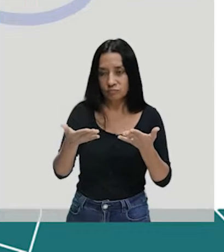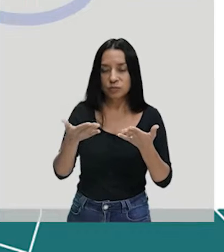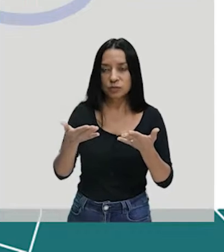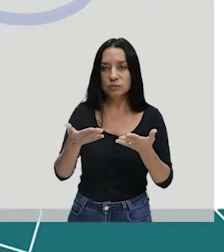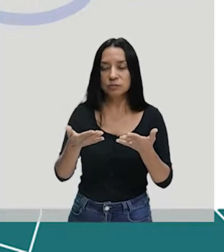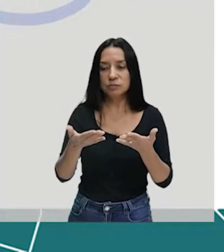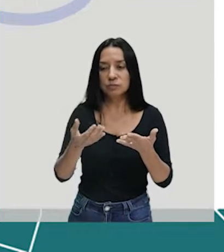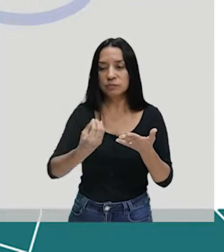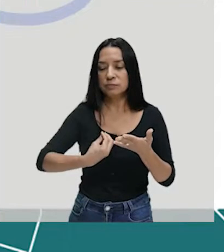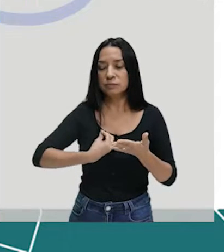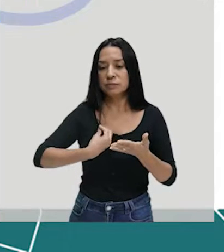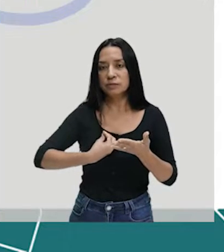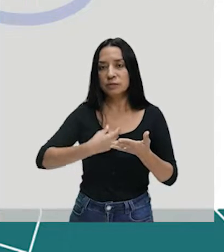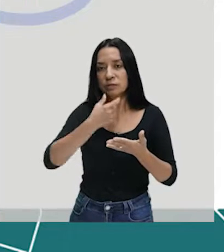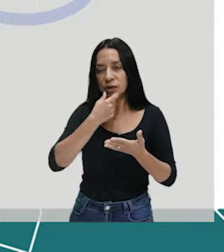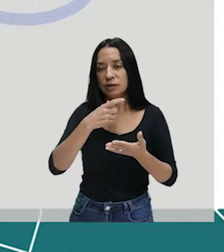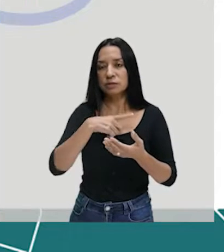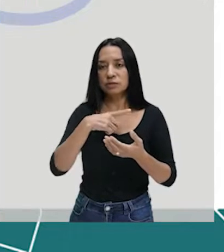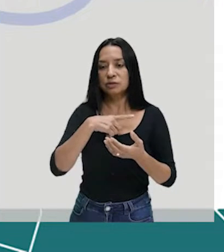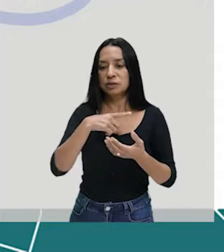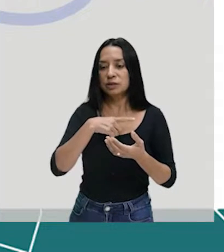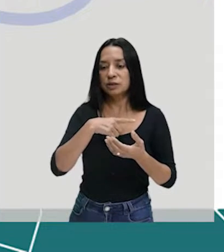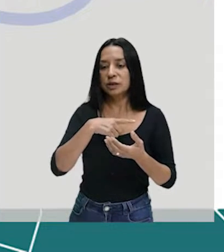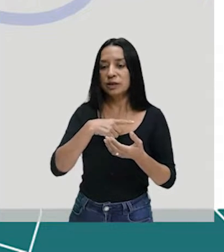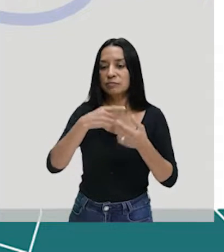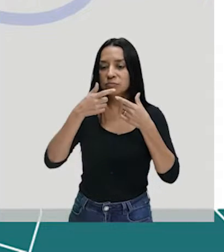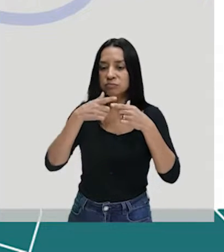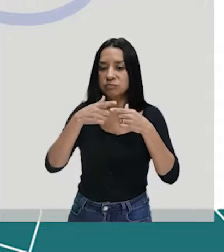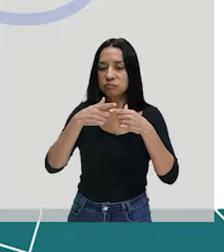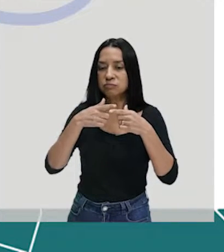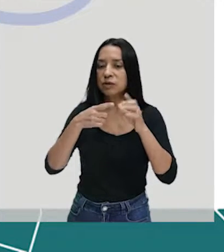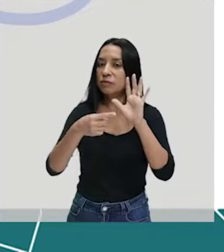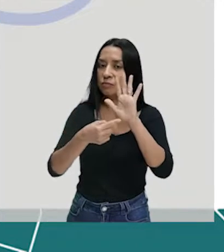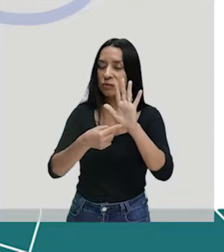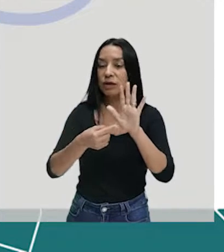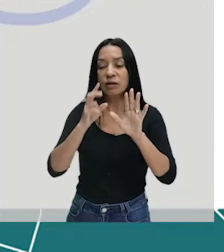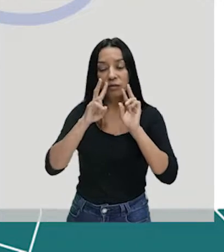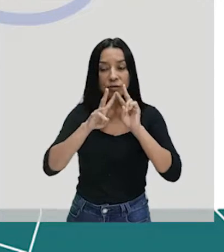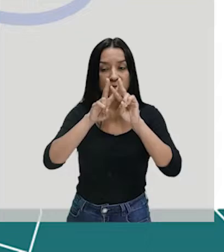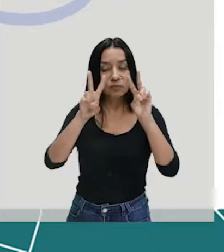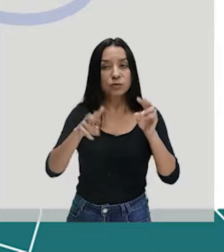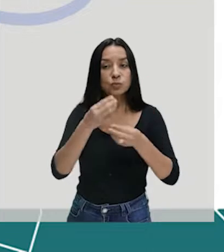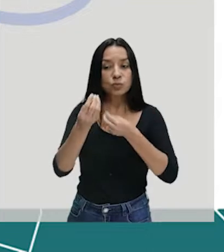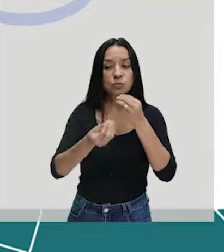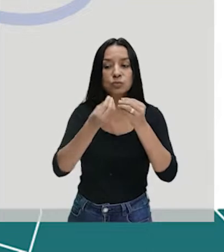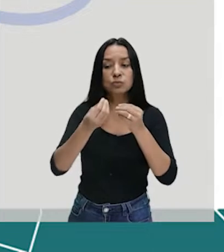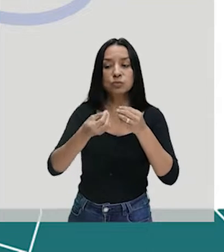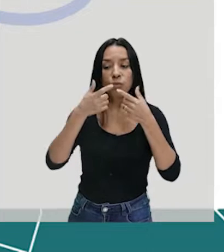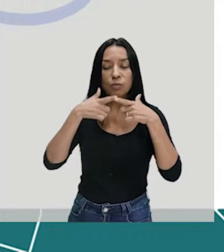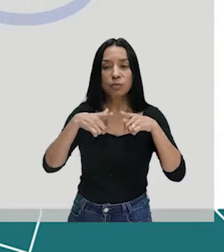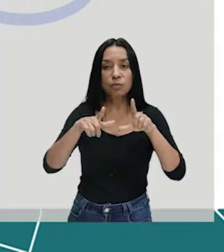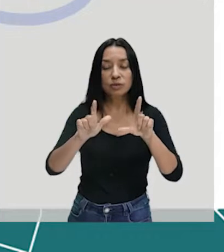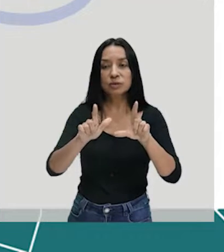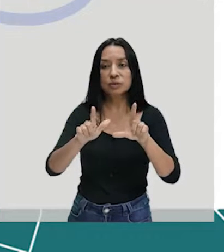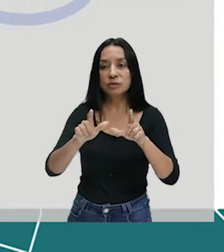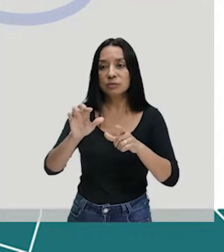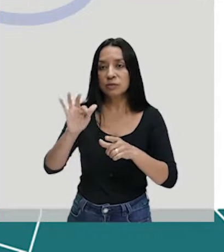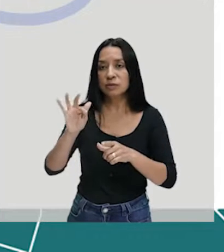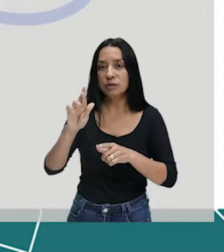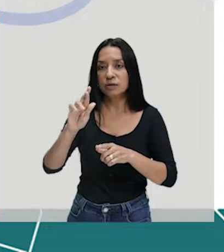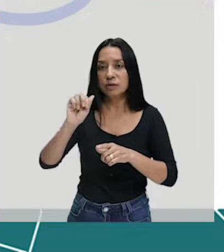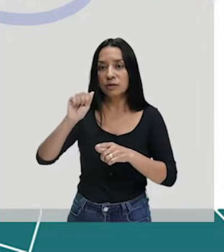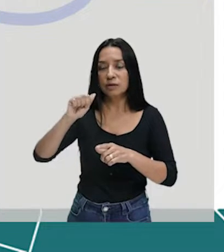mundo globalizado em que nós vivemos o inglês possui esse status de língua Franca o quê que é a língua Franca essa